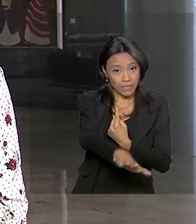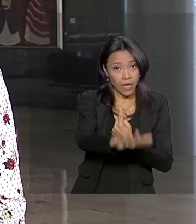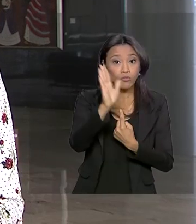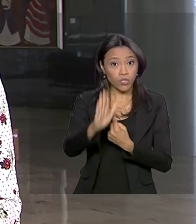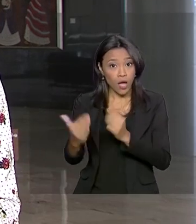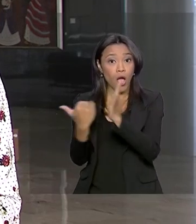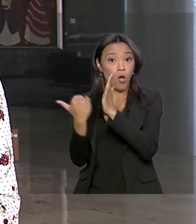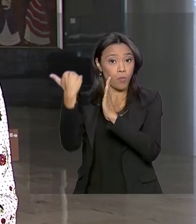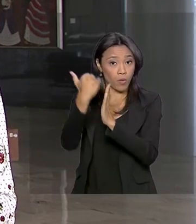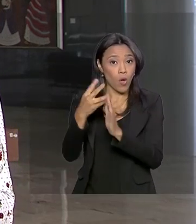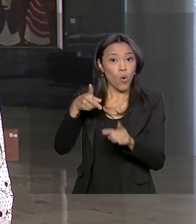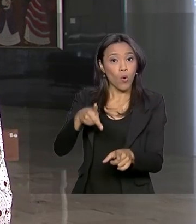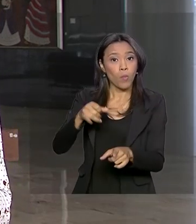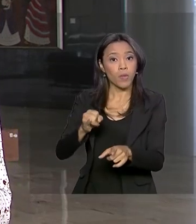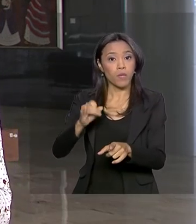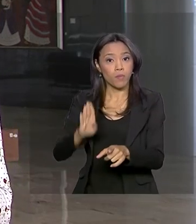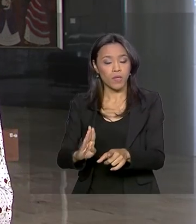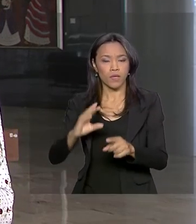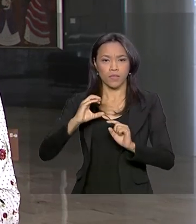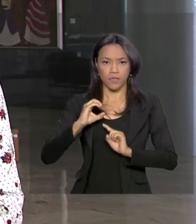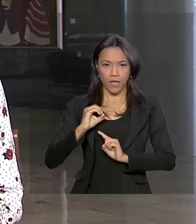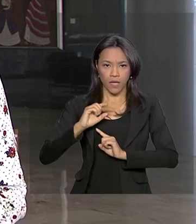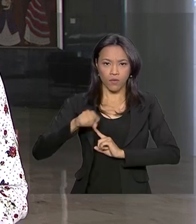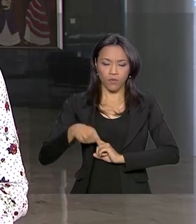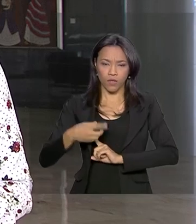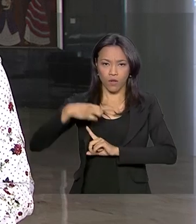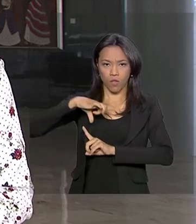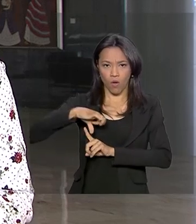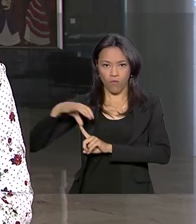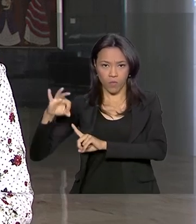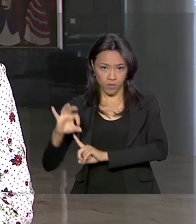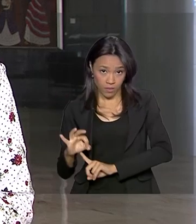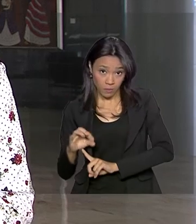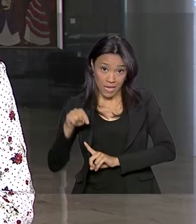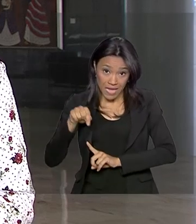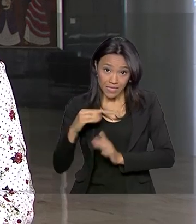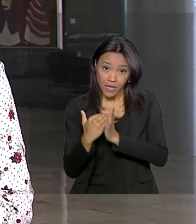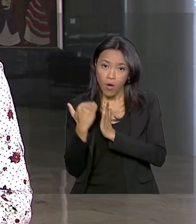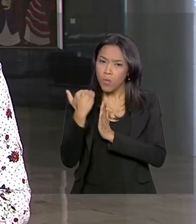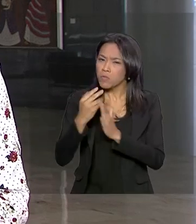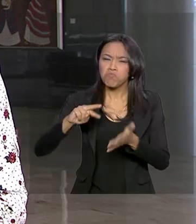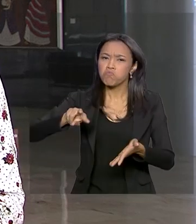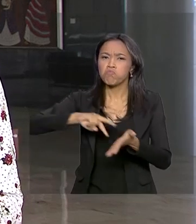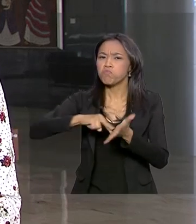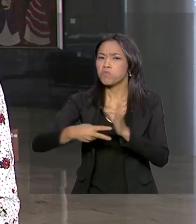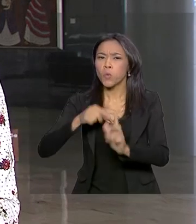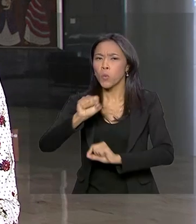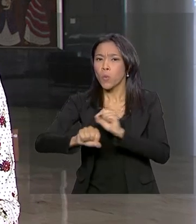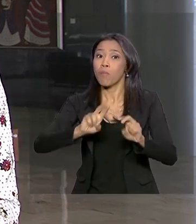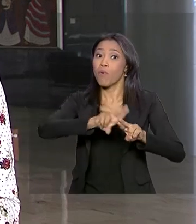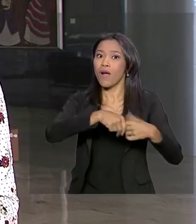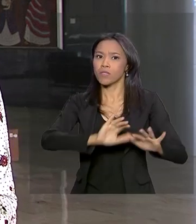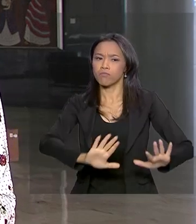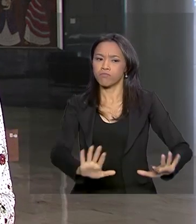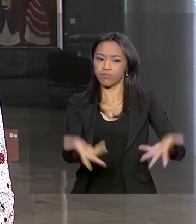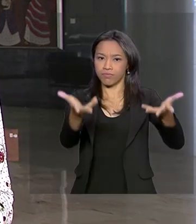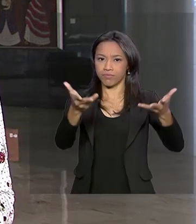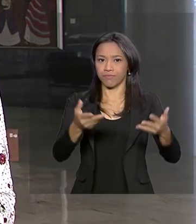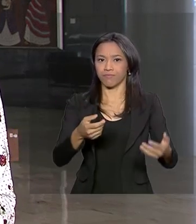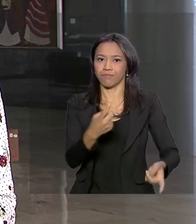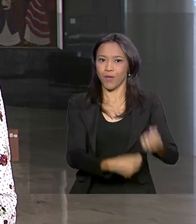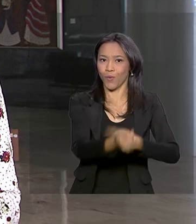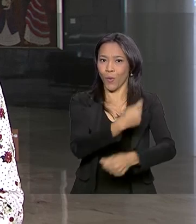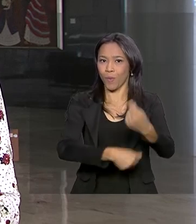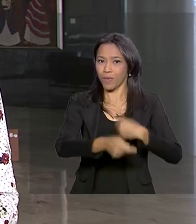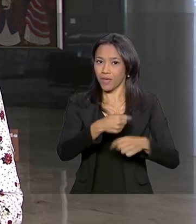Interno Bruto, para 0,9%. Esse aumento é baseado no impulso na economia provocado pela